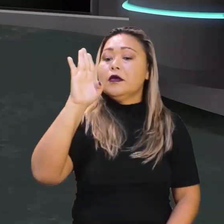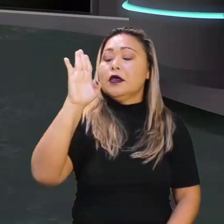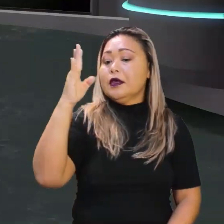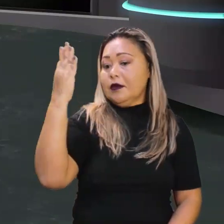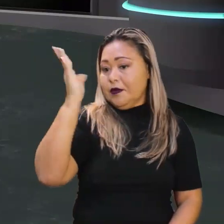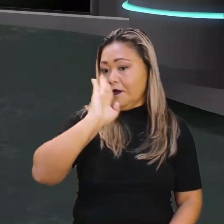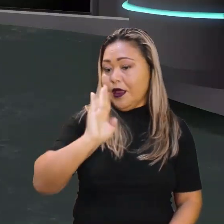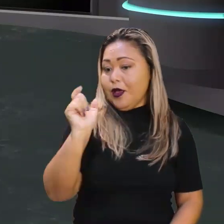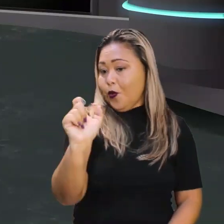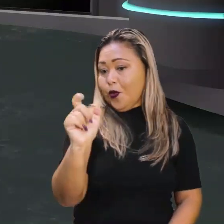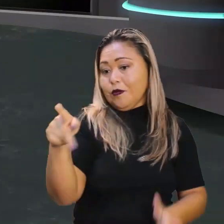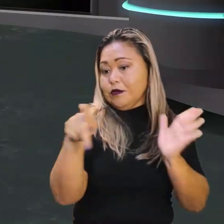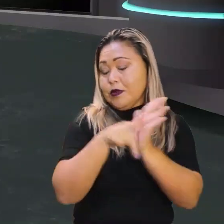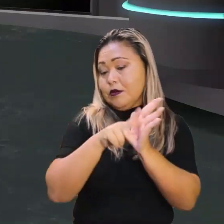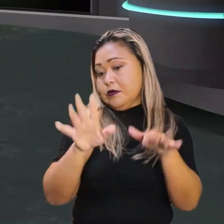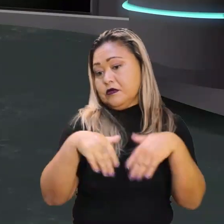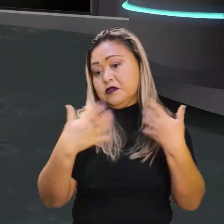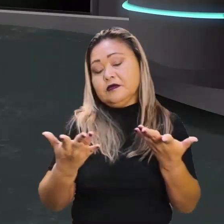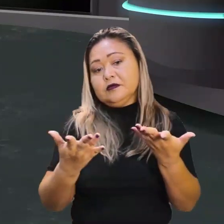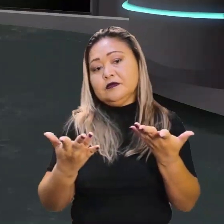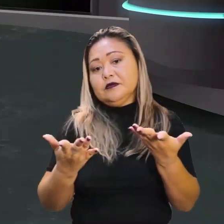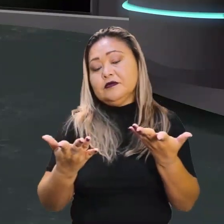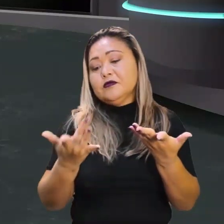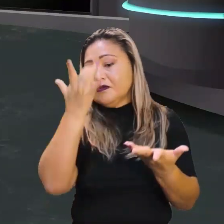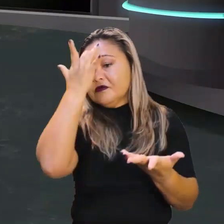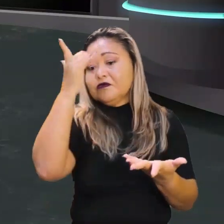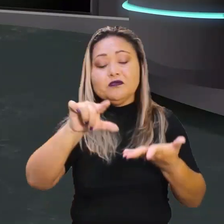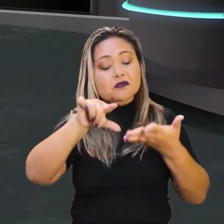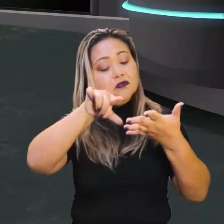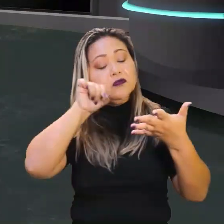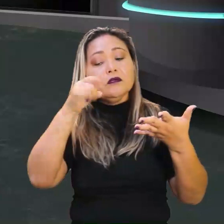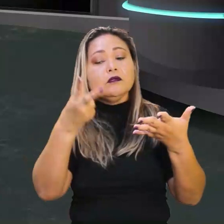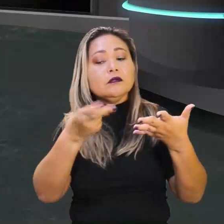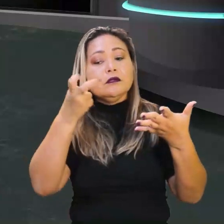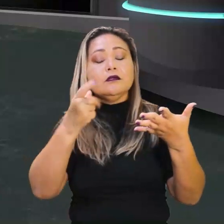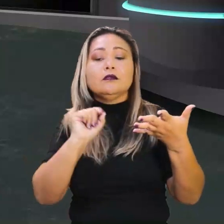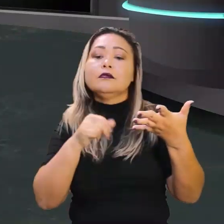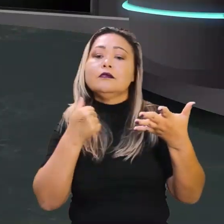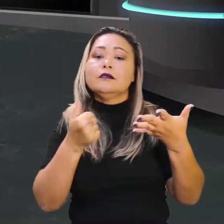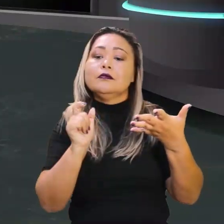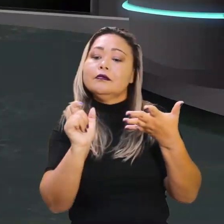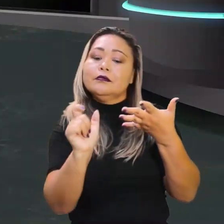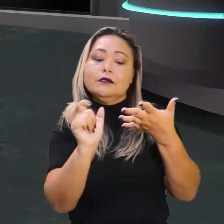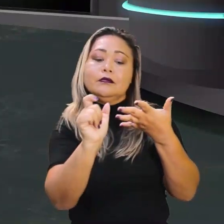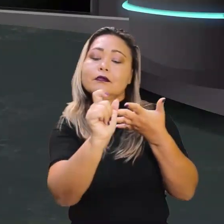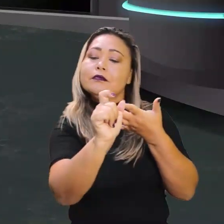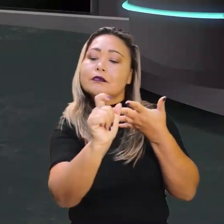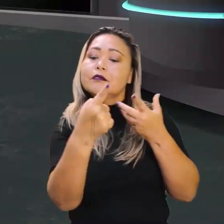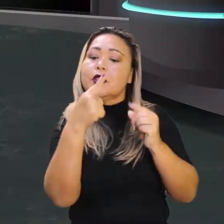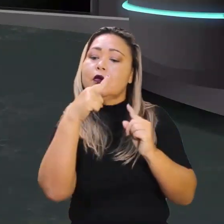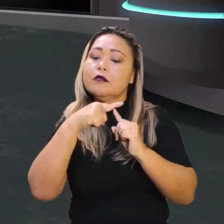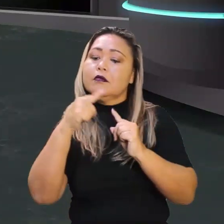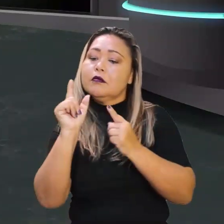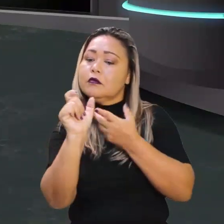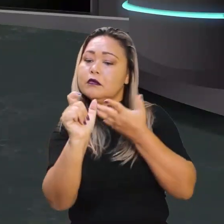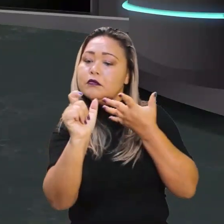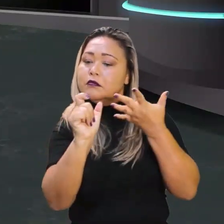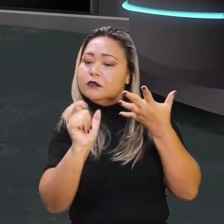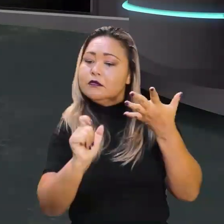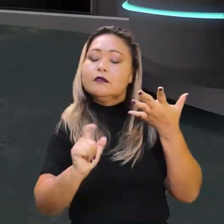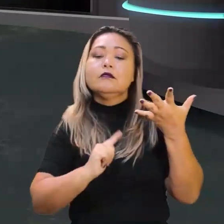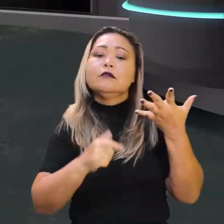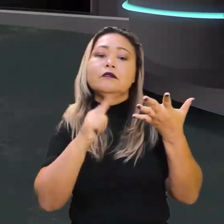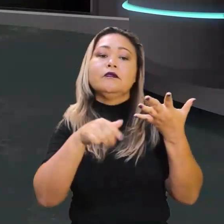né? Exatamente. Então, ficou fácil ali a gente perceber, até pelos tipos de nome ali, que estavam